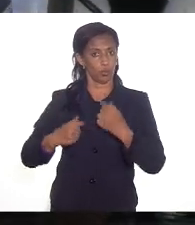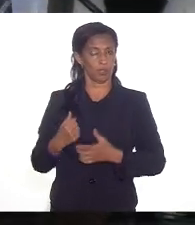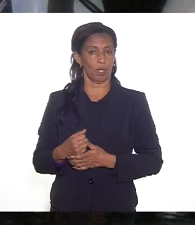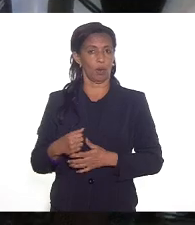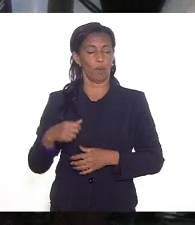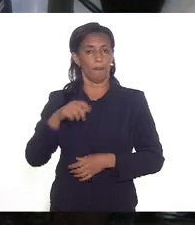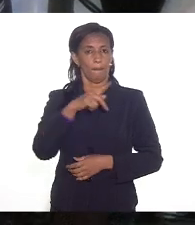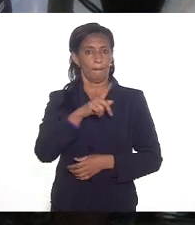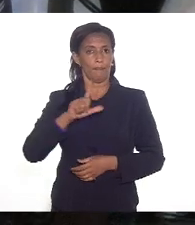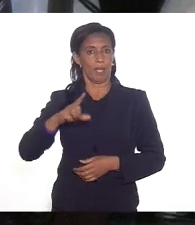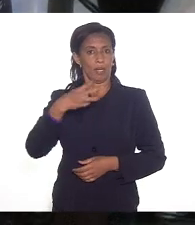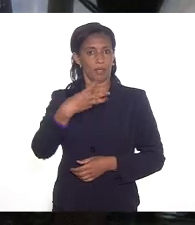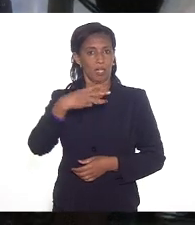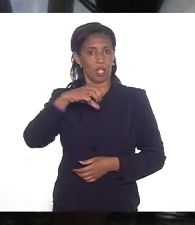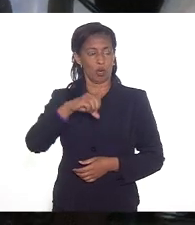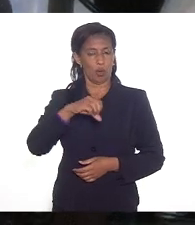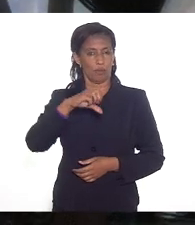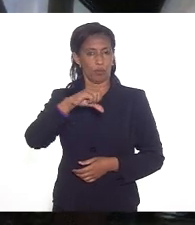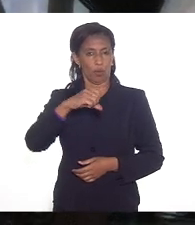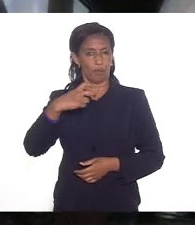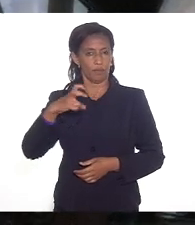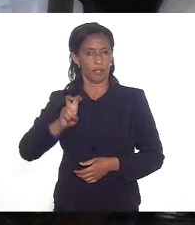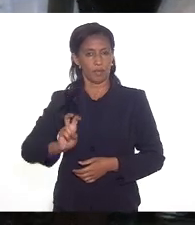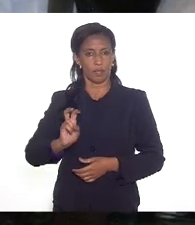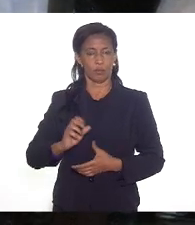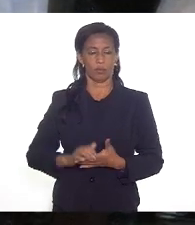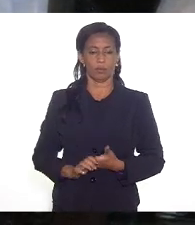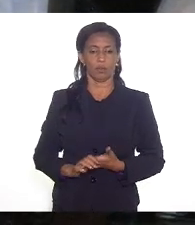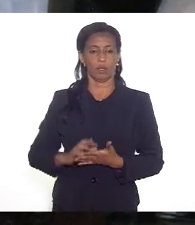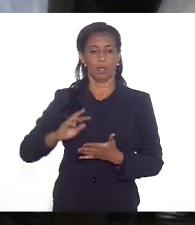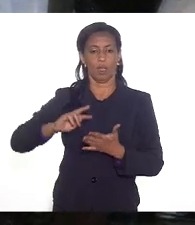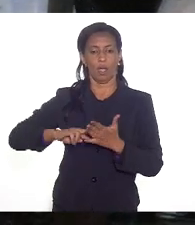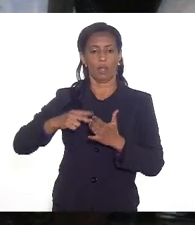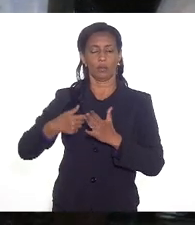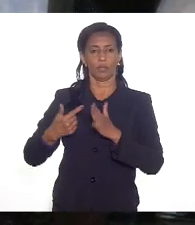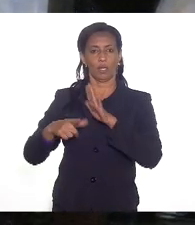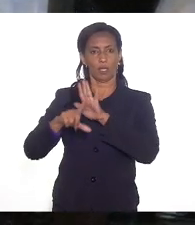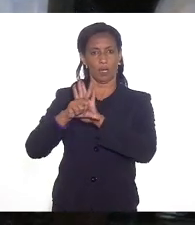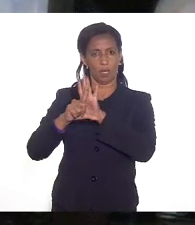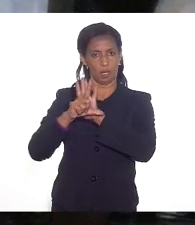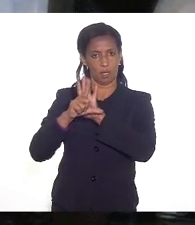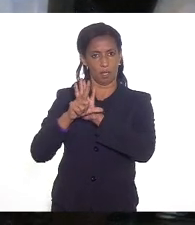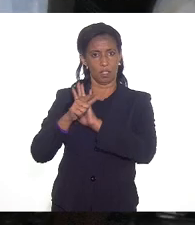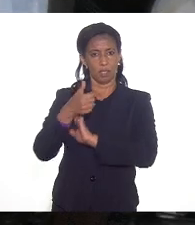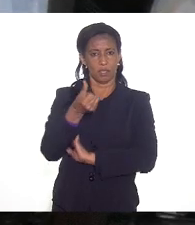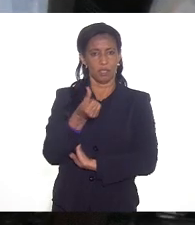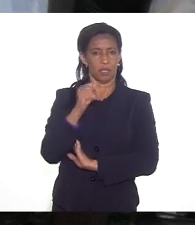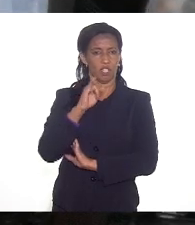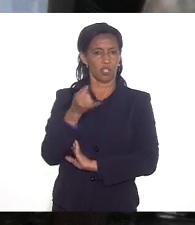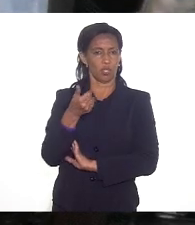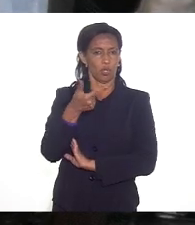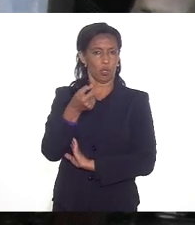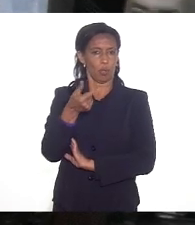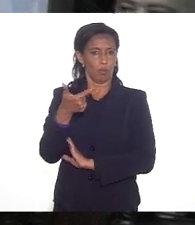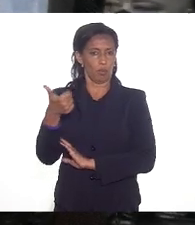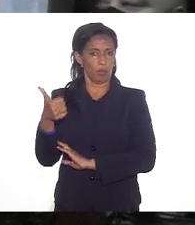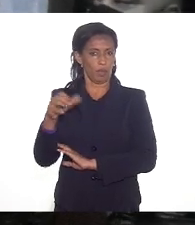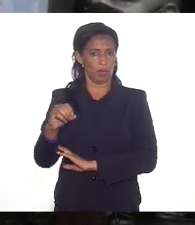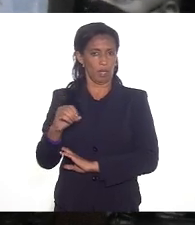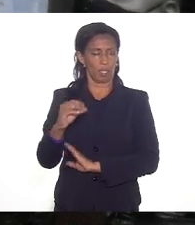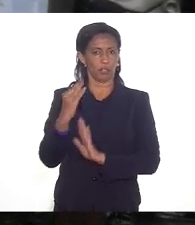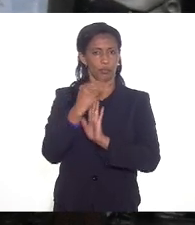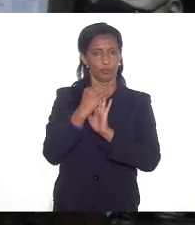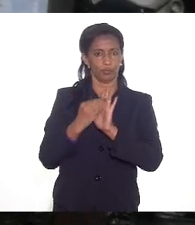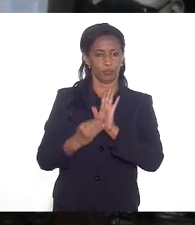direi 2995 a de 20 de autoria da deputada Ana passa que altera lei 5.645 de Seis de Janeiro 2010 do